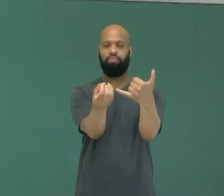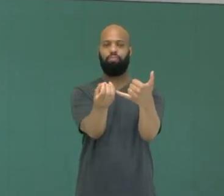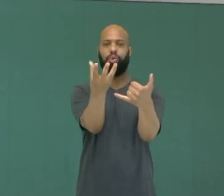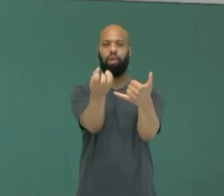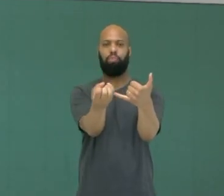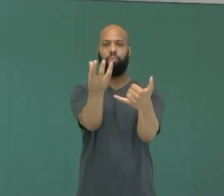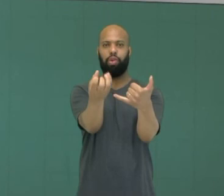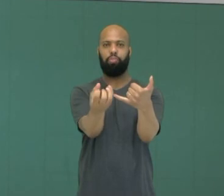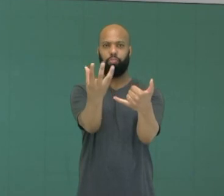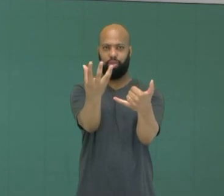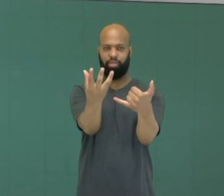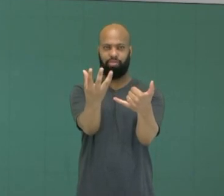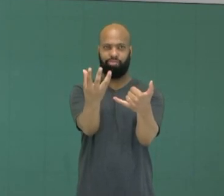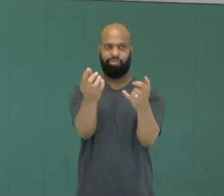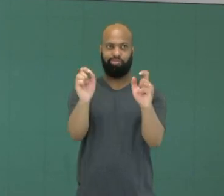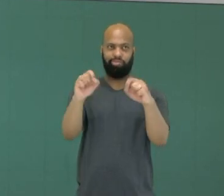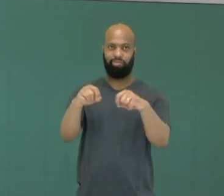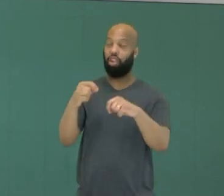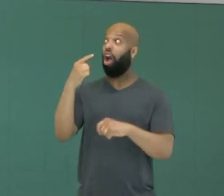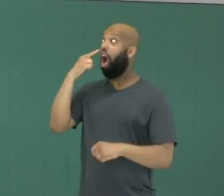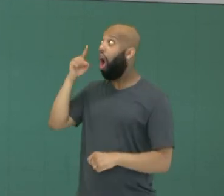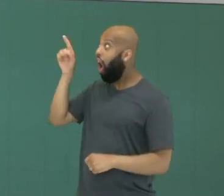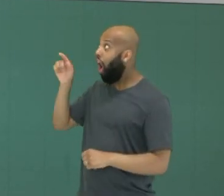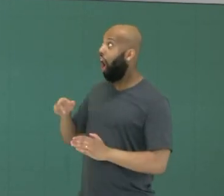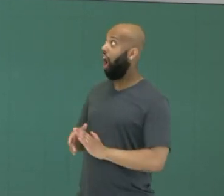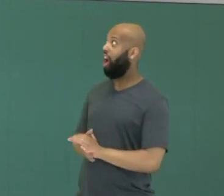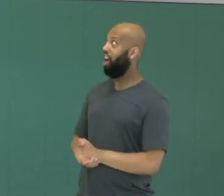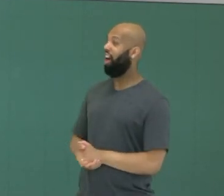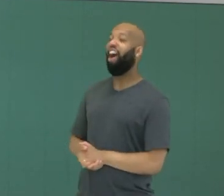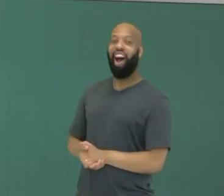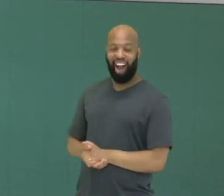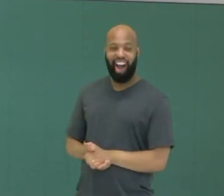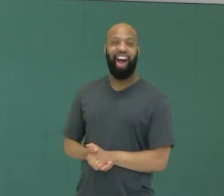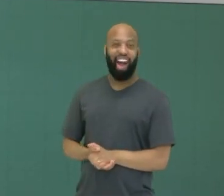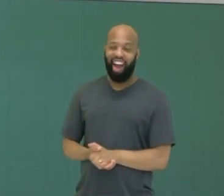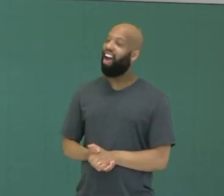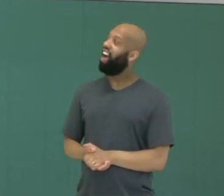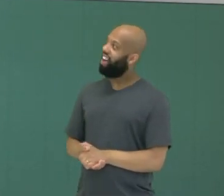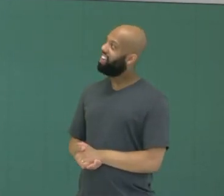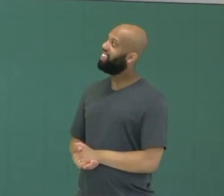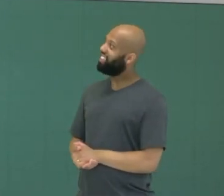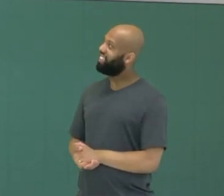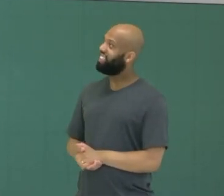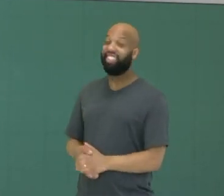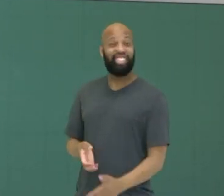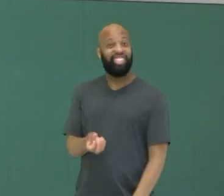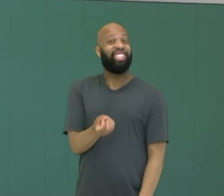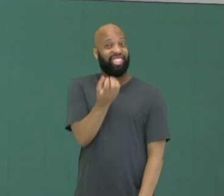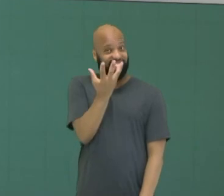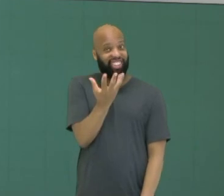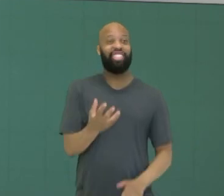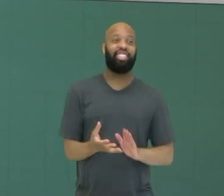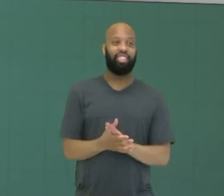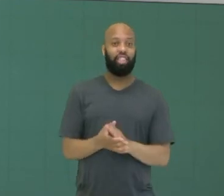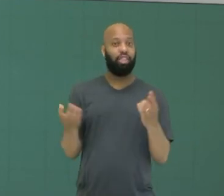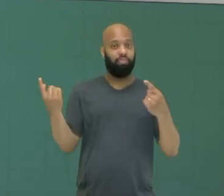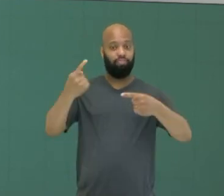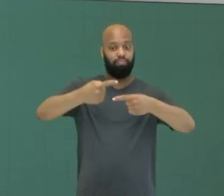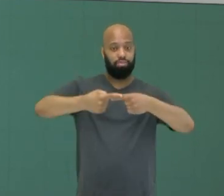a lâmpada. Será que quando eu conectar acende? Opa, acende! Então olha que legal, o circuito está